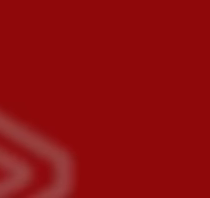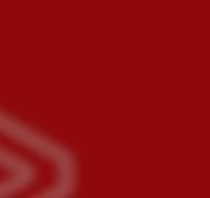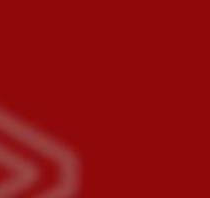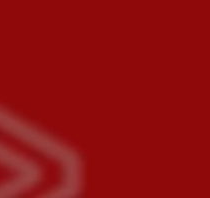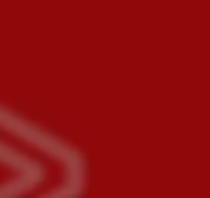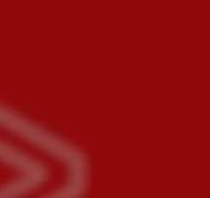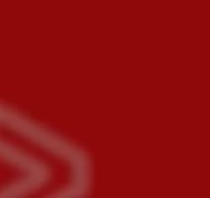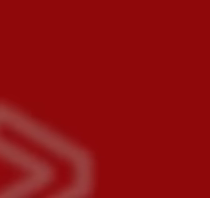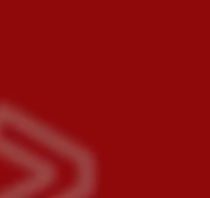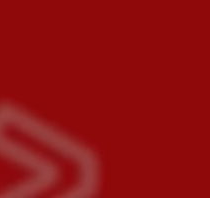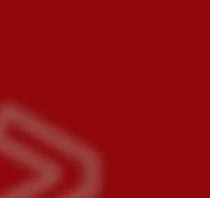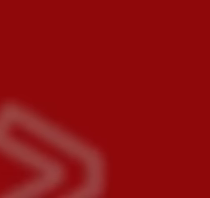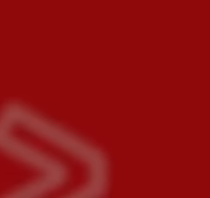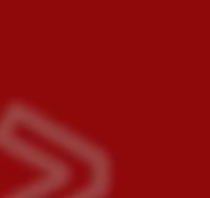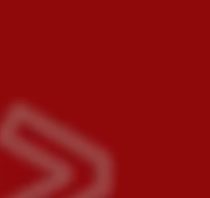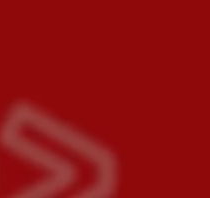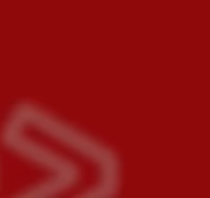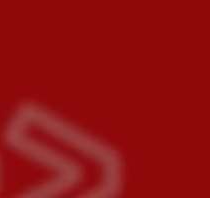oh